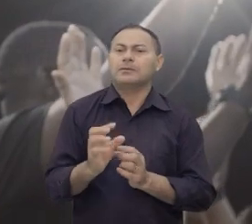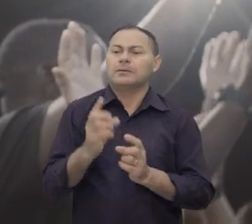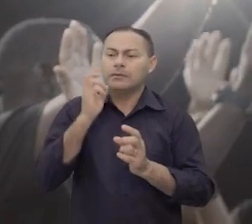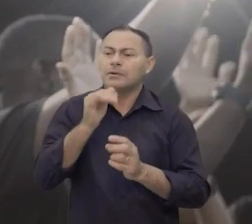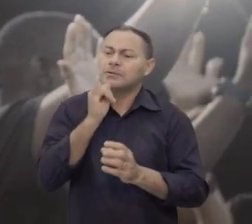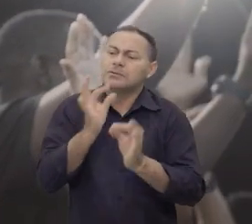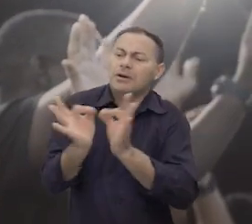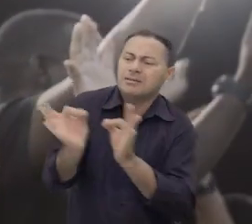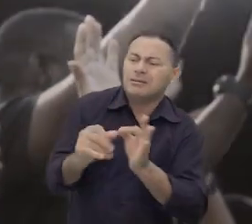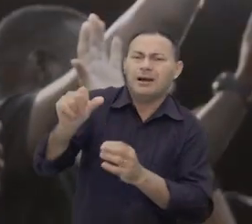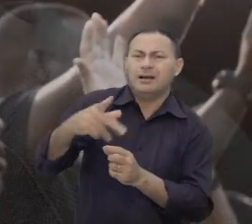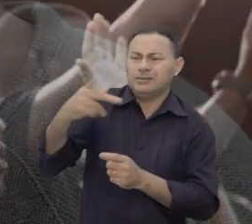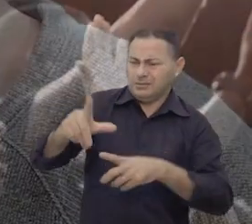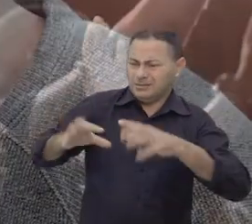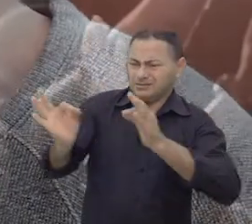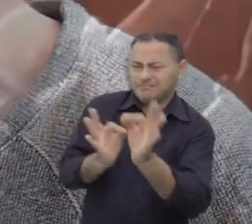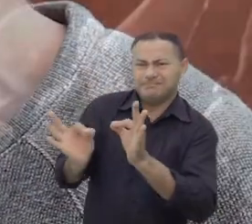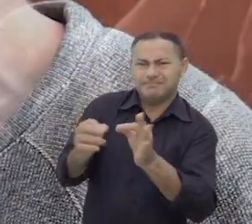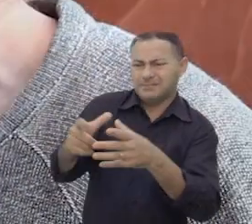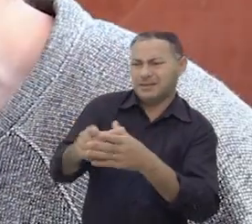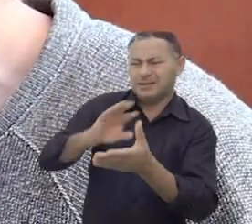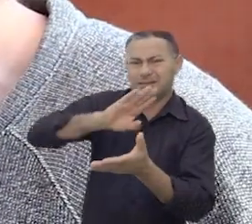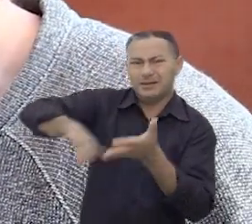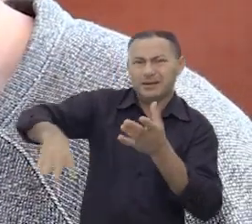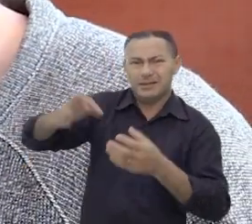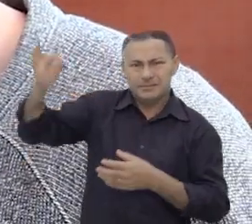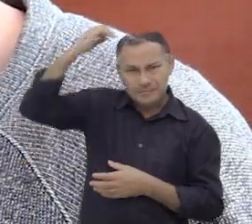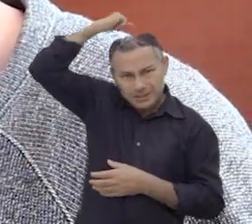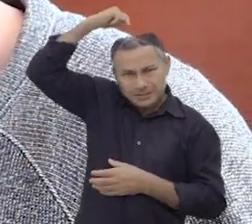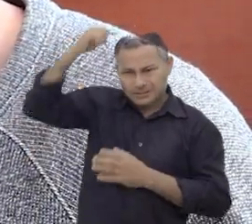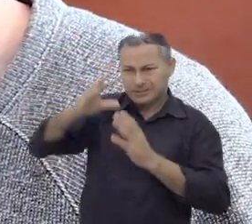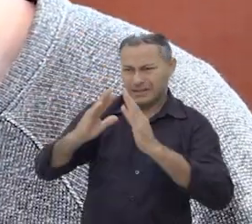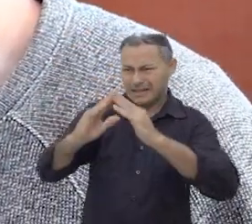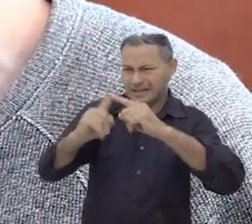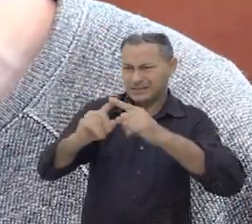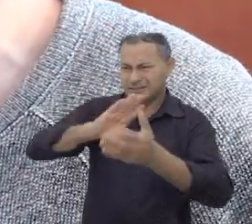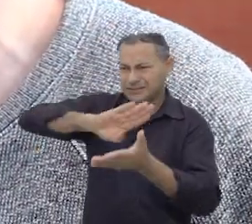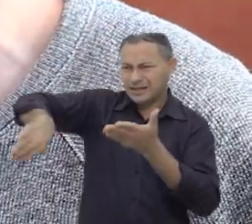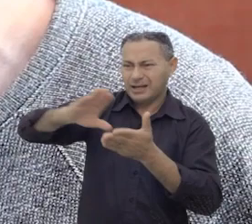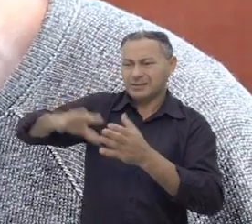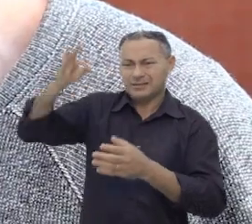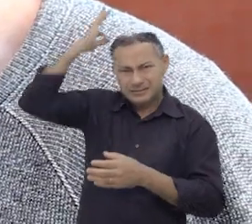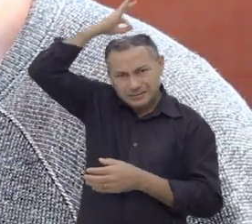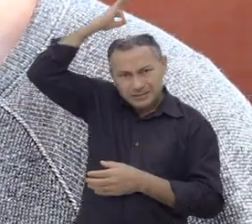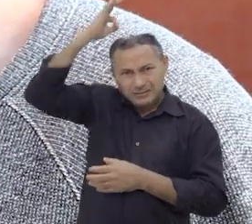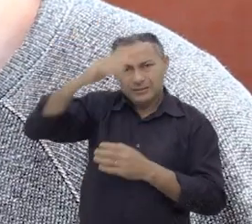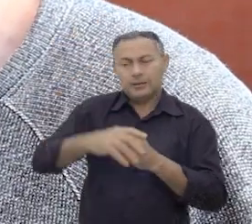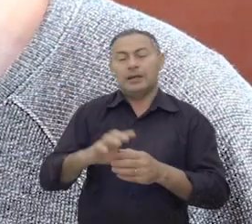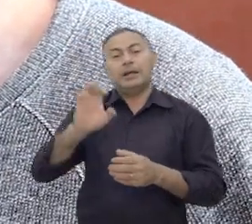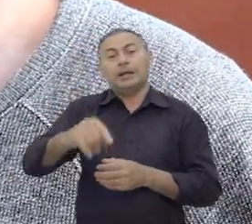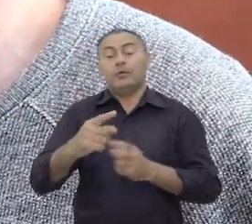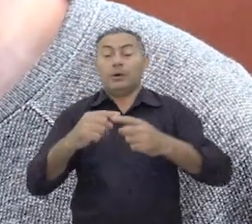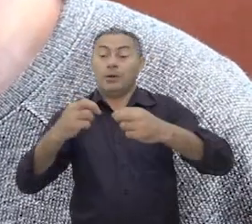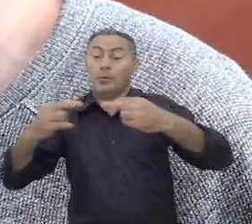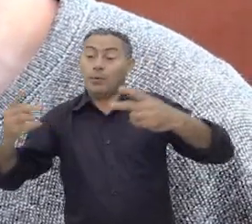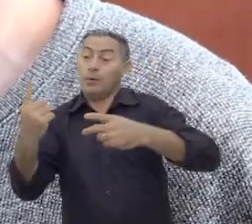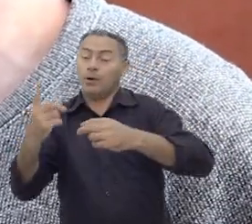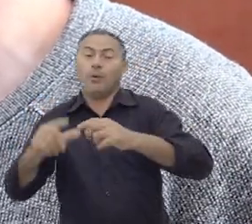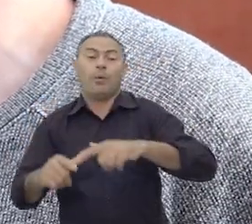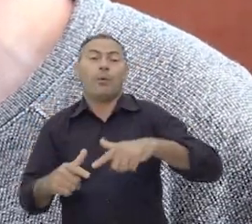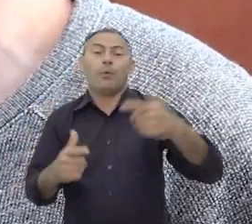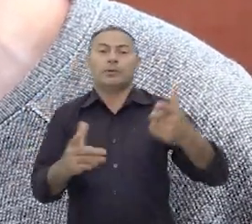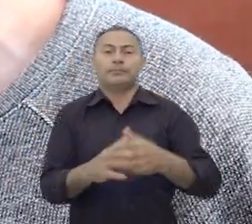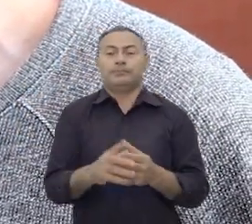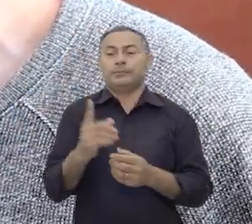à organização dizendo: "a sua organização vai tirar o Espírito Santo da igreja." Parece que eles pensam que ou é uma coisa ou